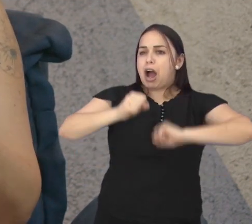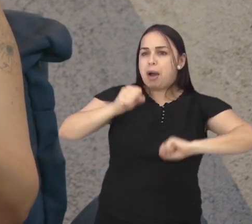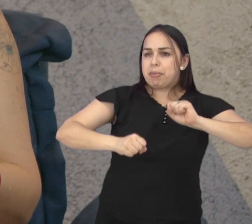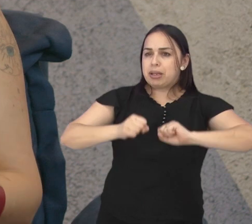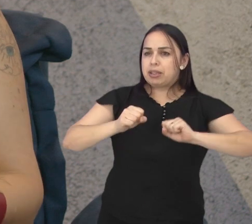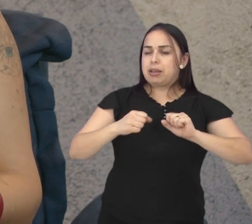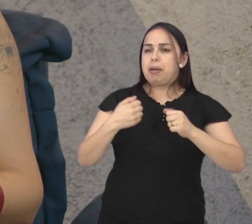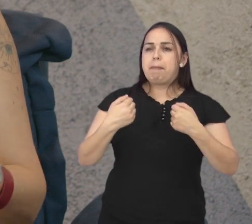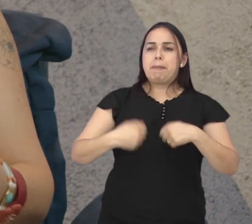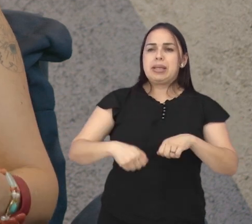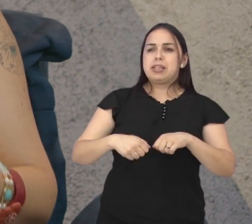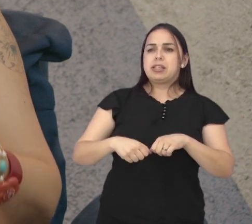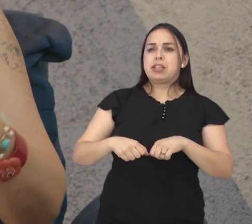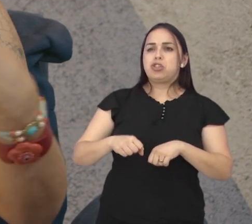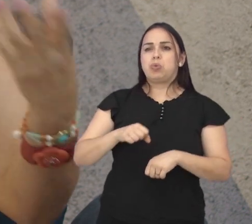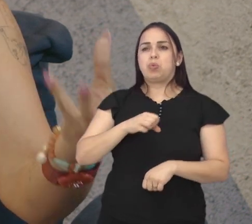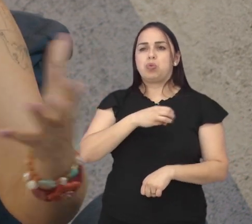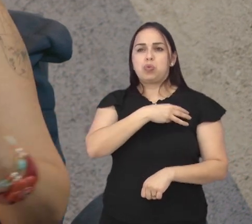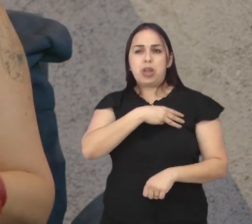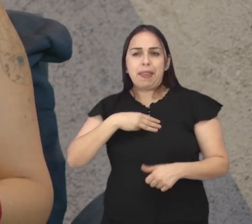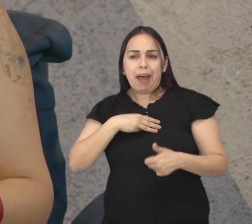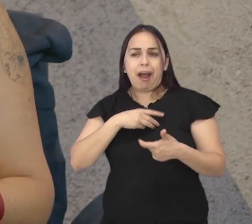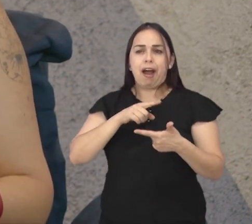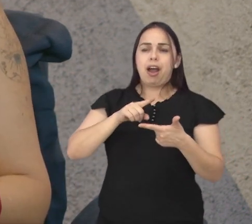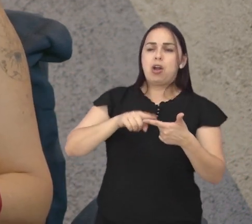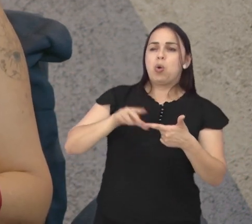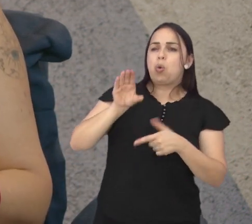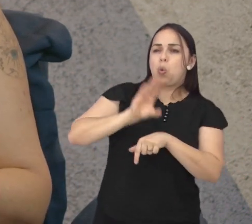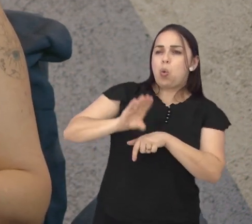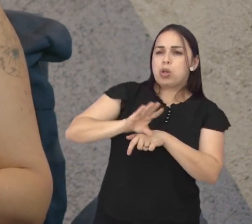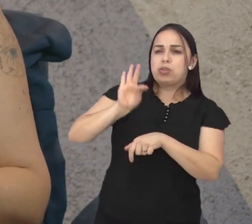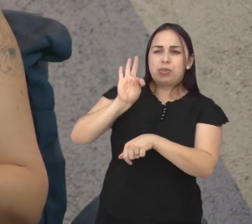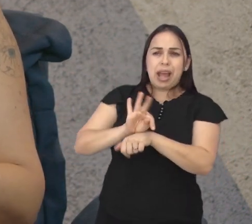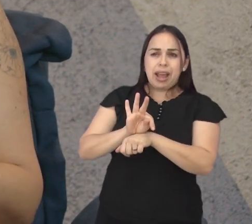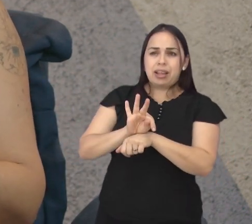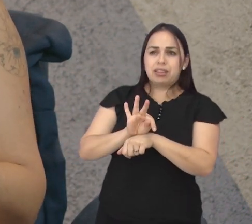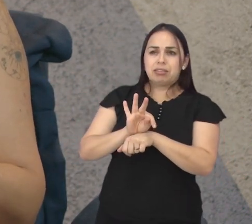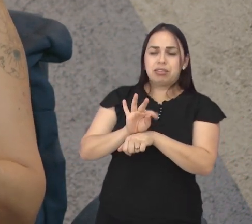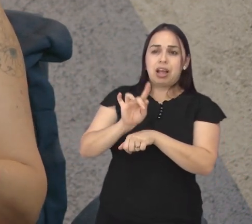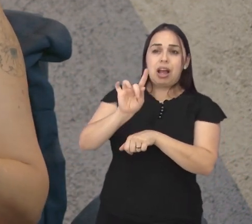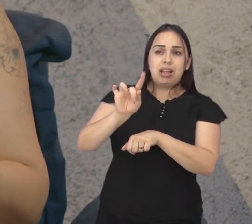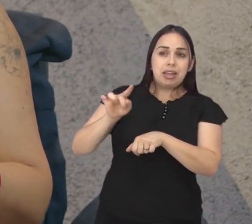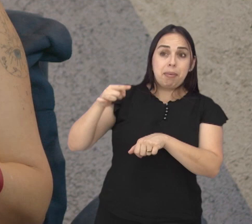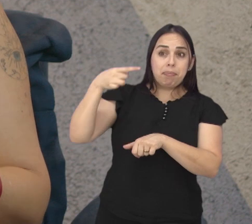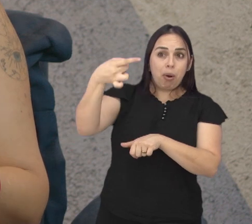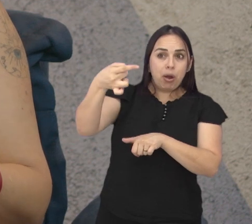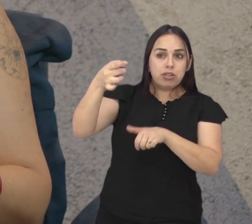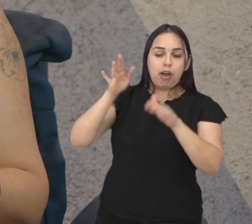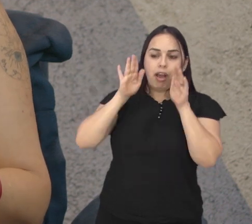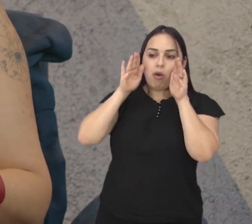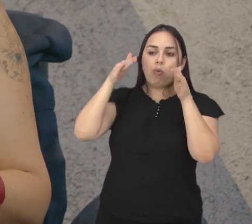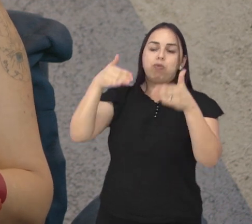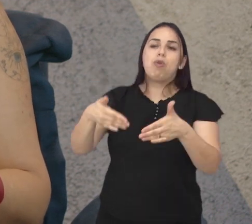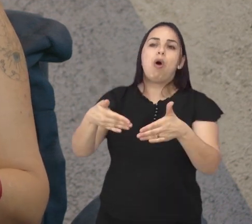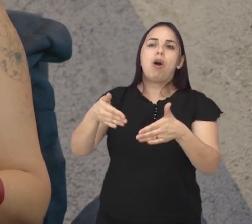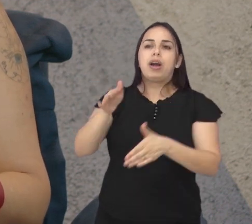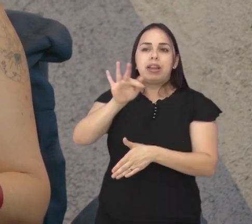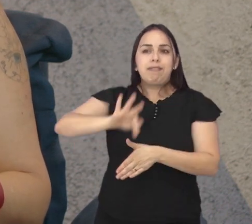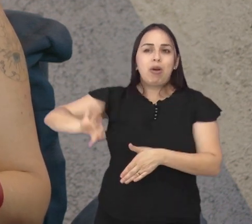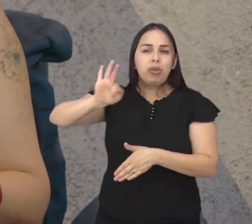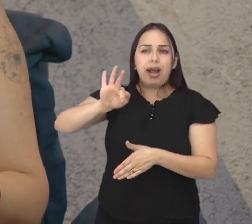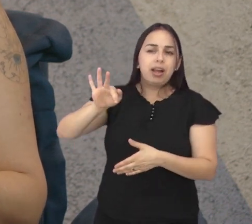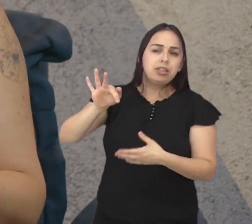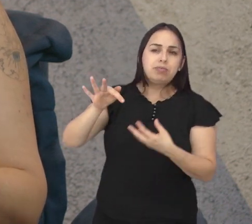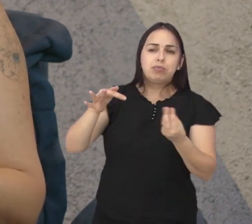Geralmente é exigido um Senai ou um curso técnico, aí lá na frente você se especializa, faz